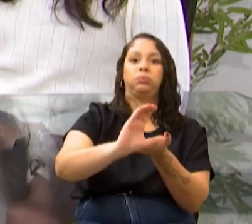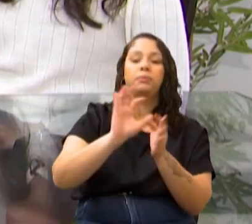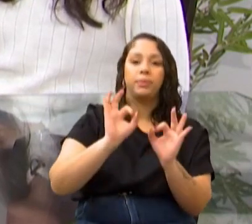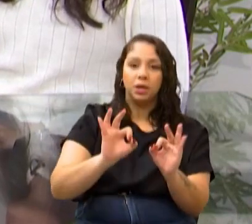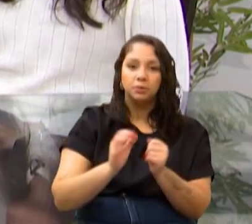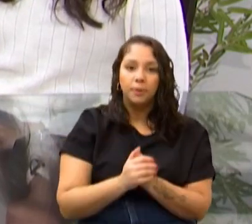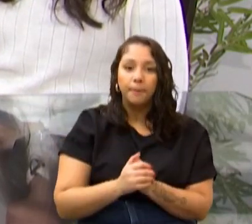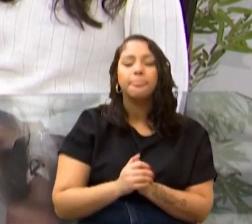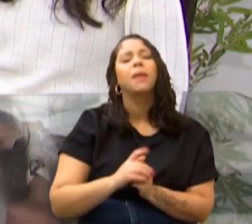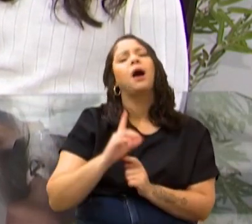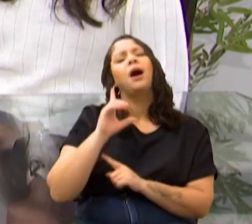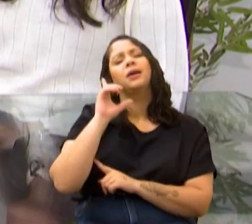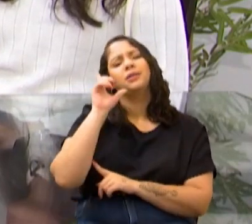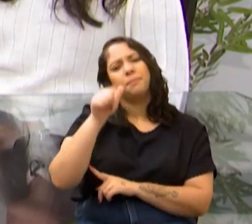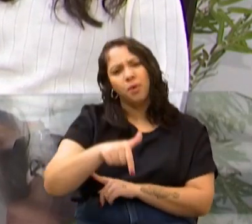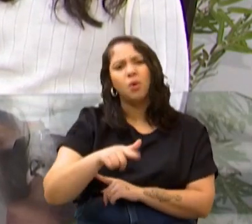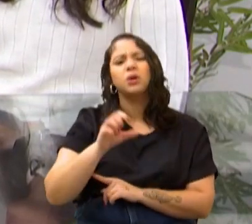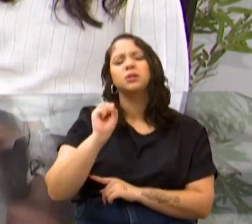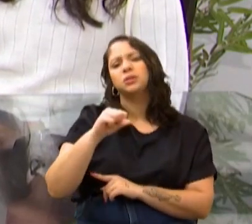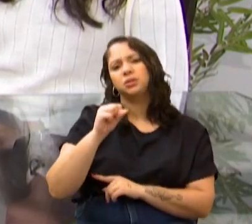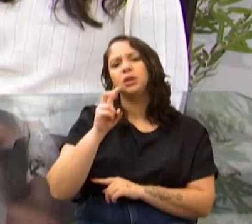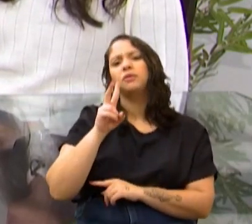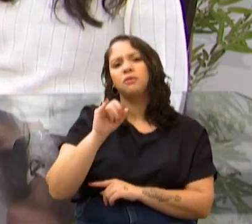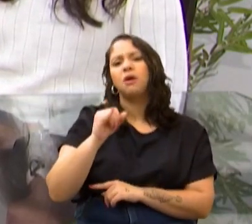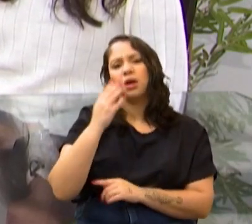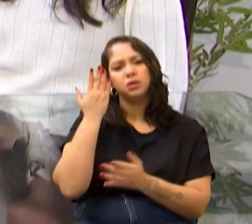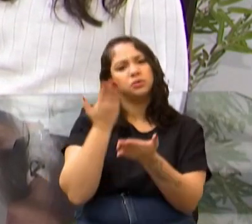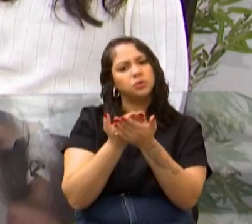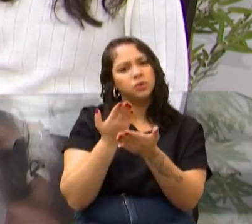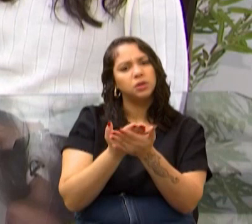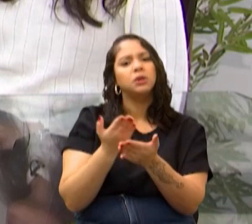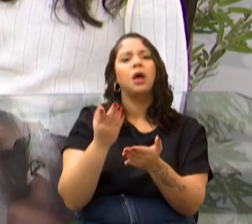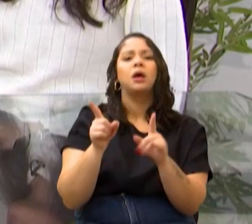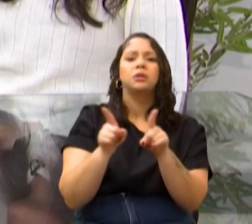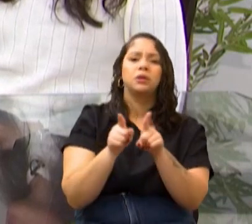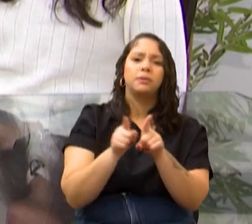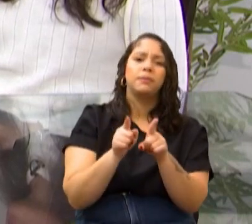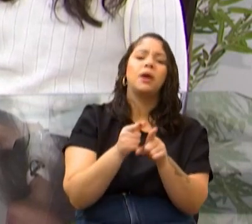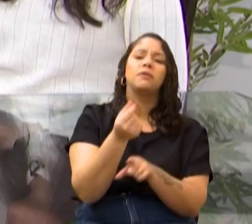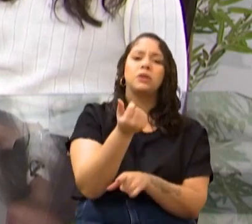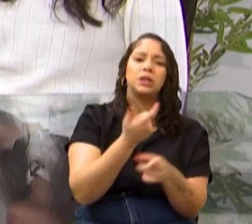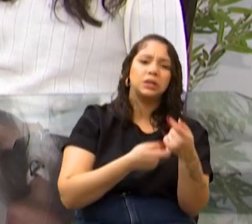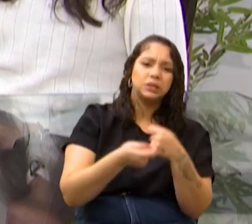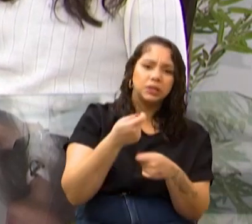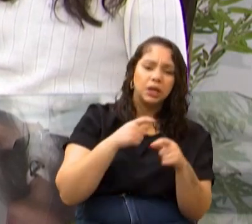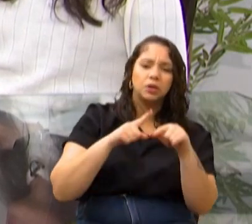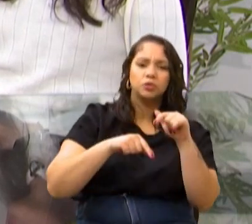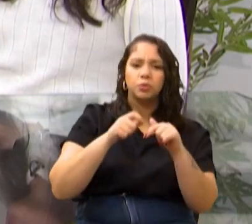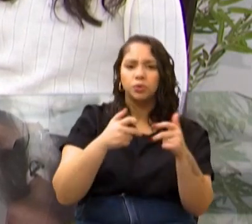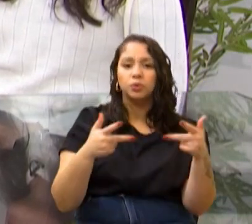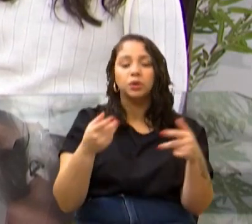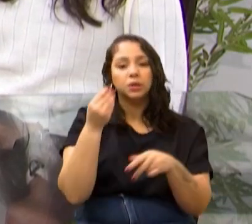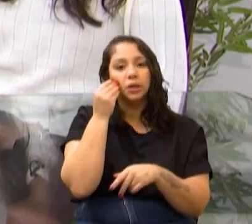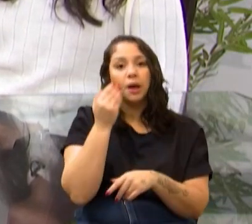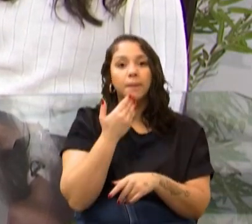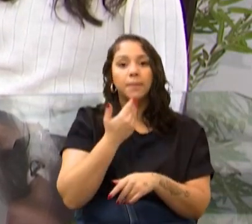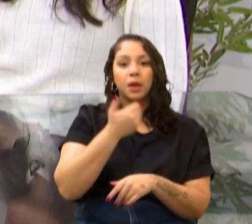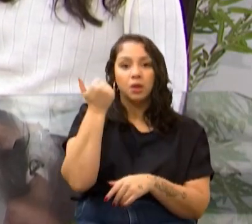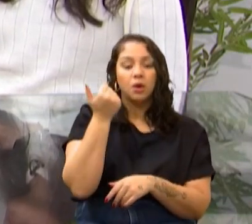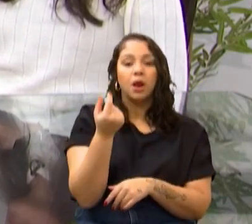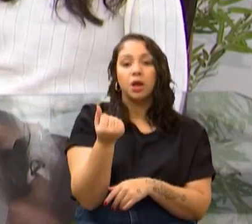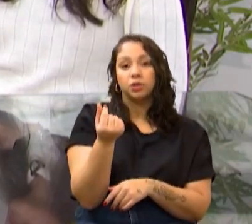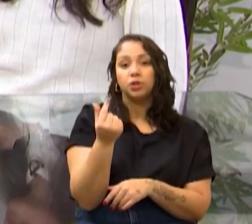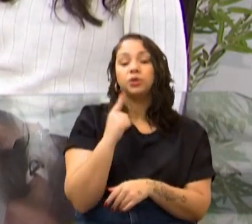a pensar em aplicação. Aí, num segundo momento, vai estudar a respeito de investimento, conhecer produtos financeiros, para poder melhorar